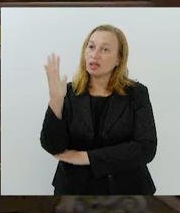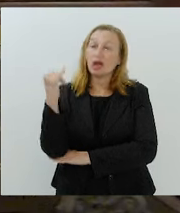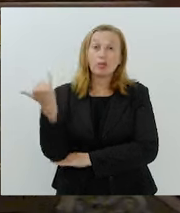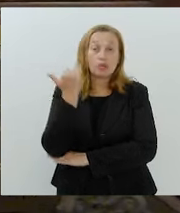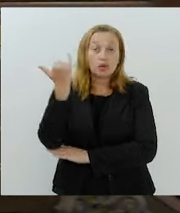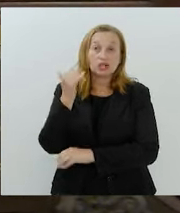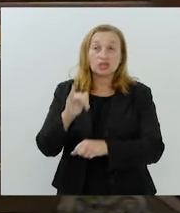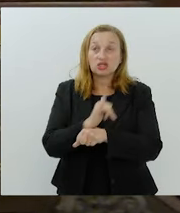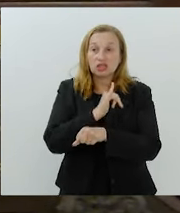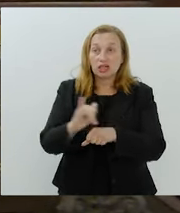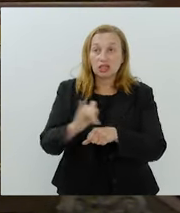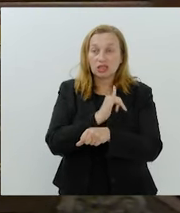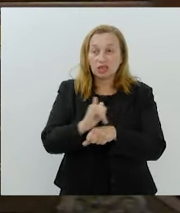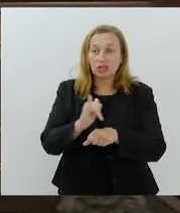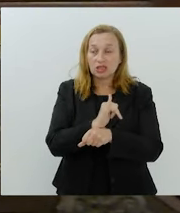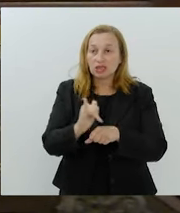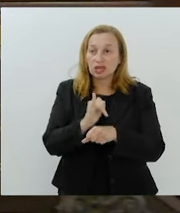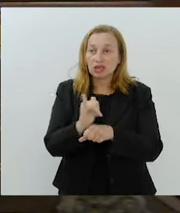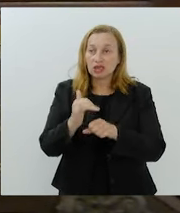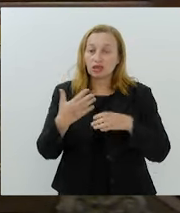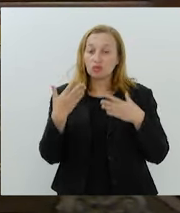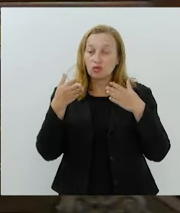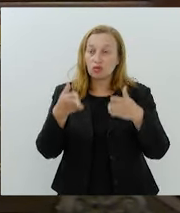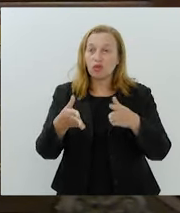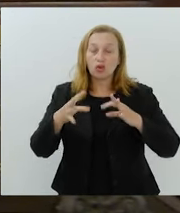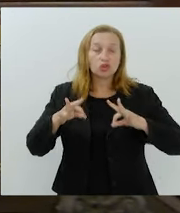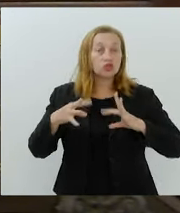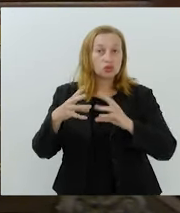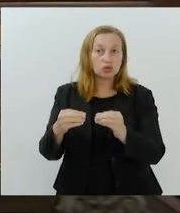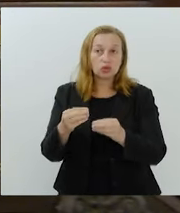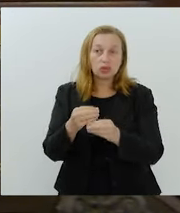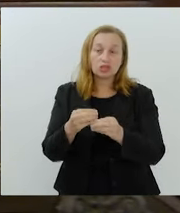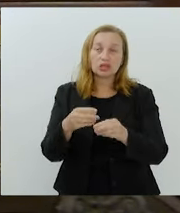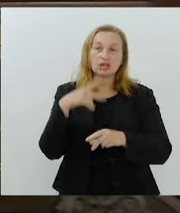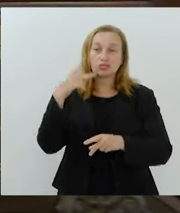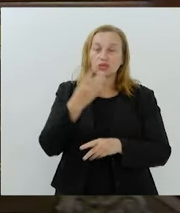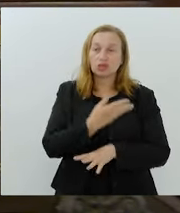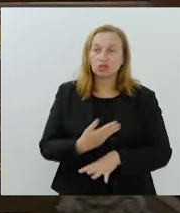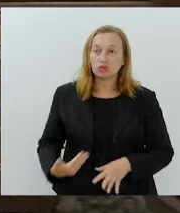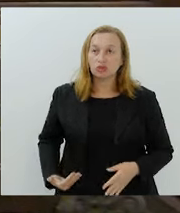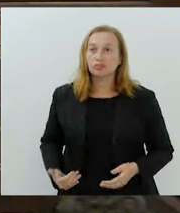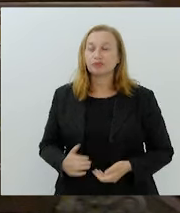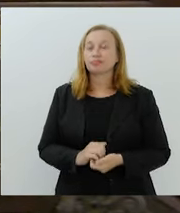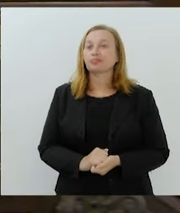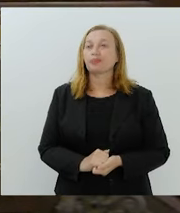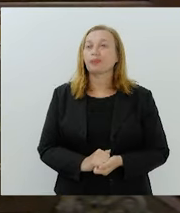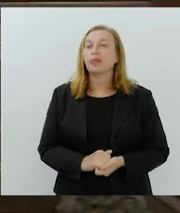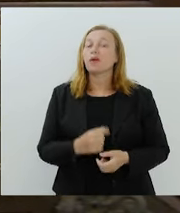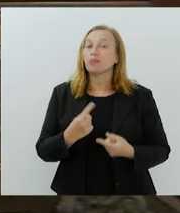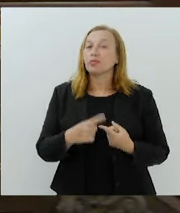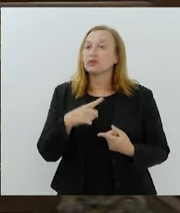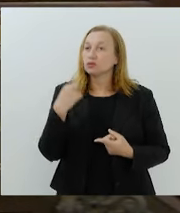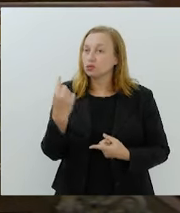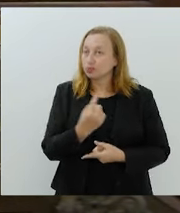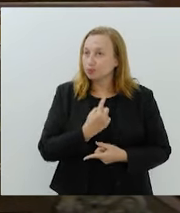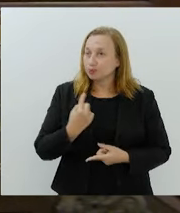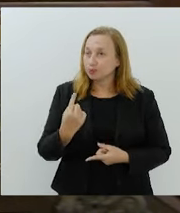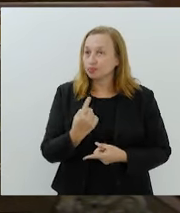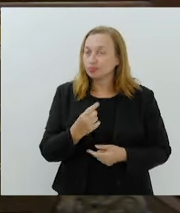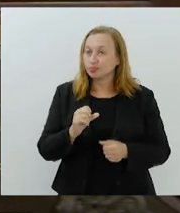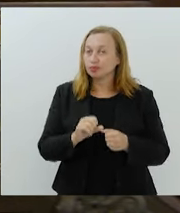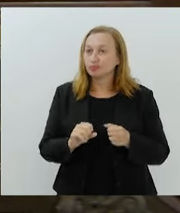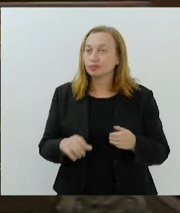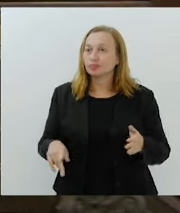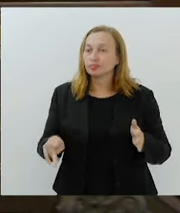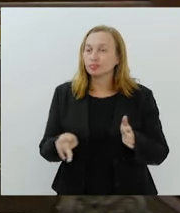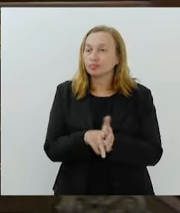ela deveria estar no centro de todas as políticas públicas, porque nós fazemos parte